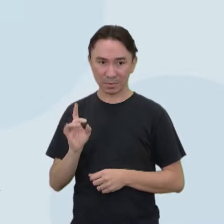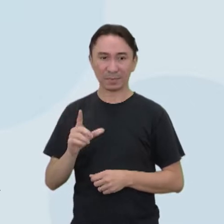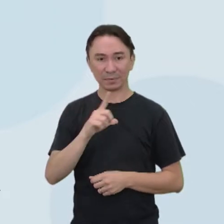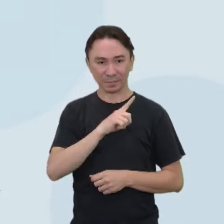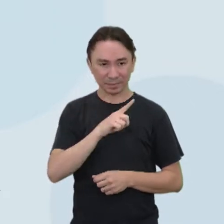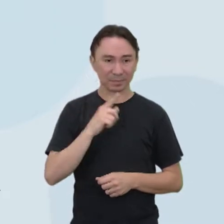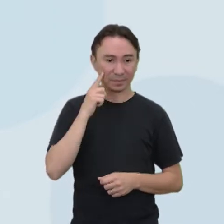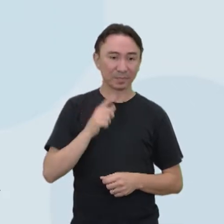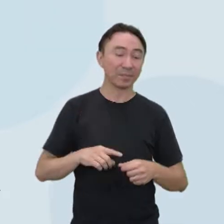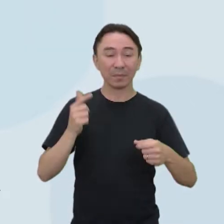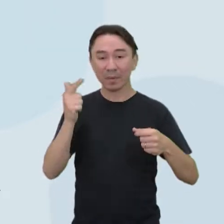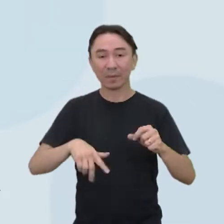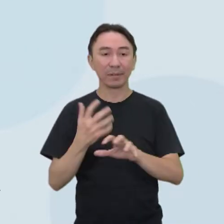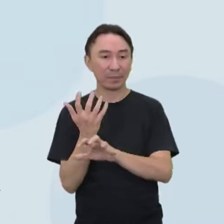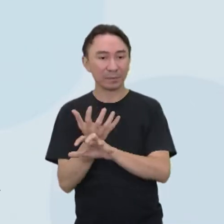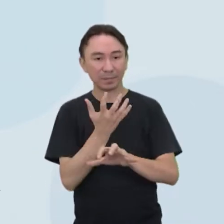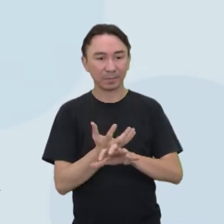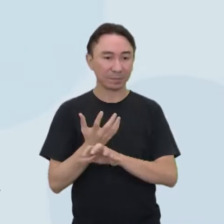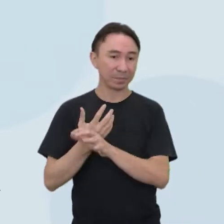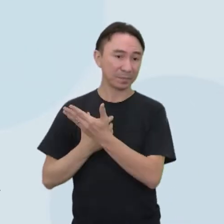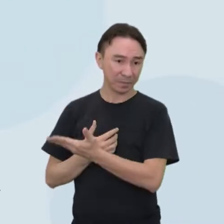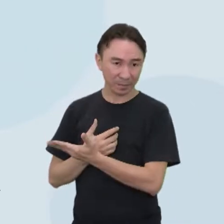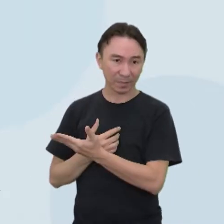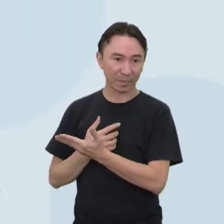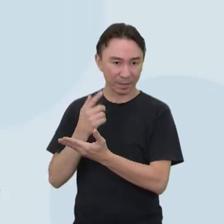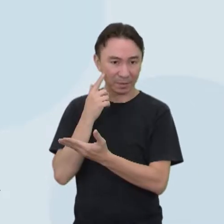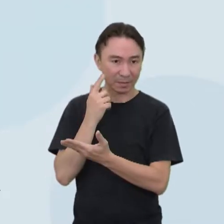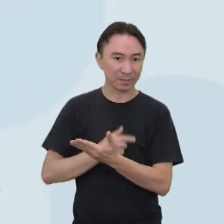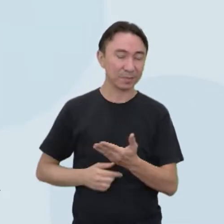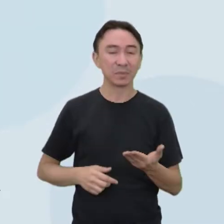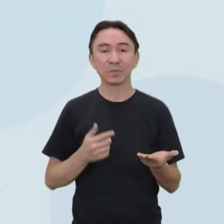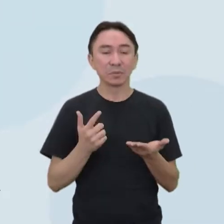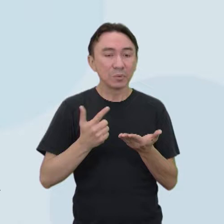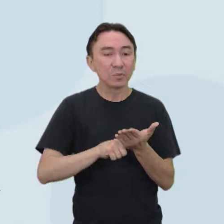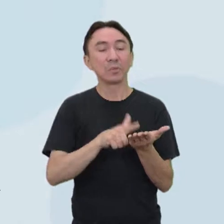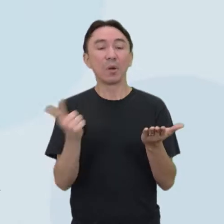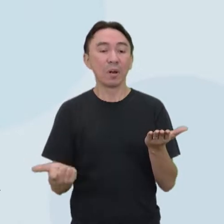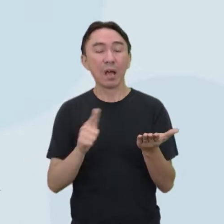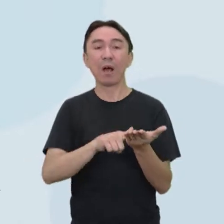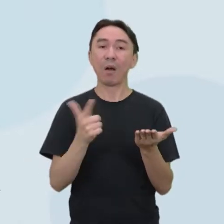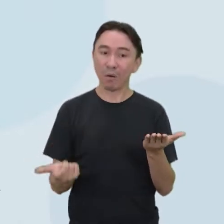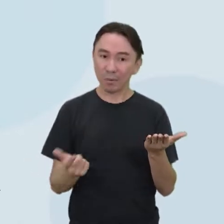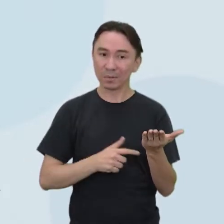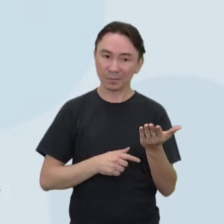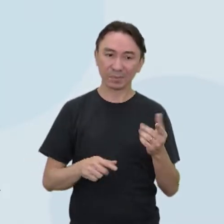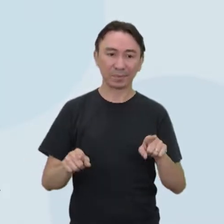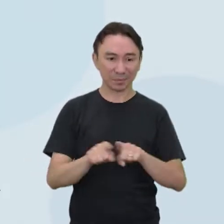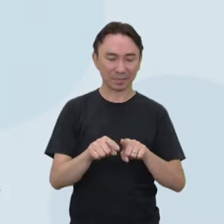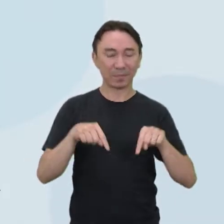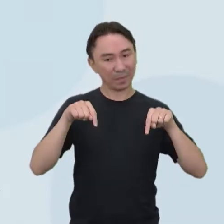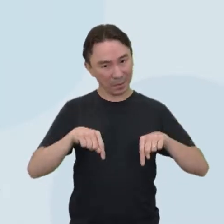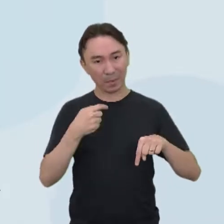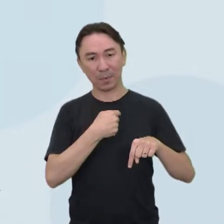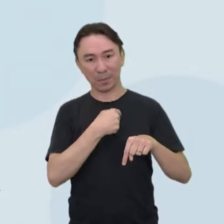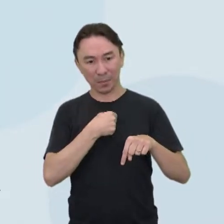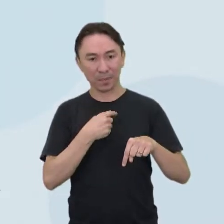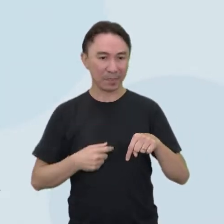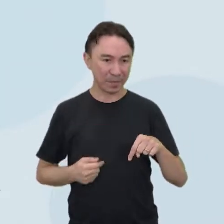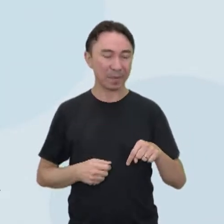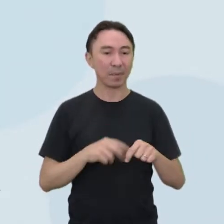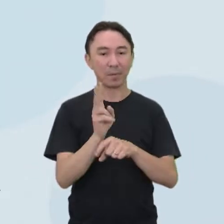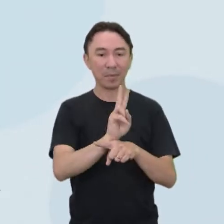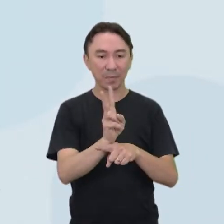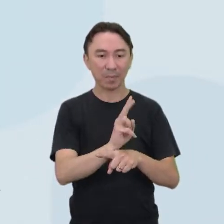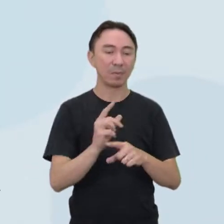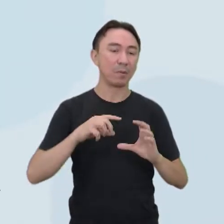Farias. Observatório da Imprensa Internacional, é nós, né? Sou eu aqui. Jornalismo e Inclusão nos Esportes, Criação e Comunicação Publicitária. Eu